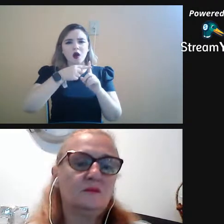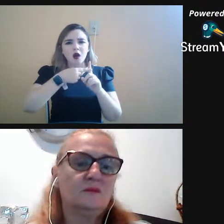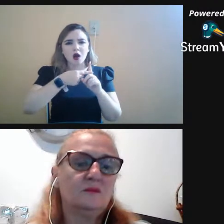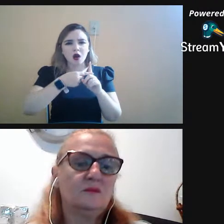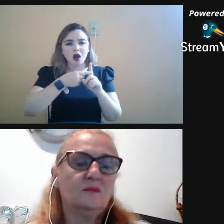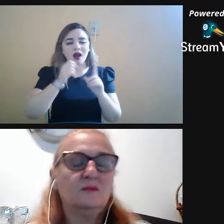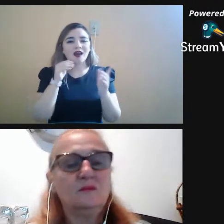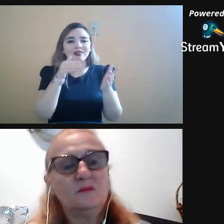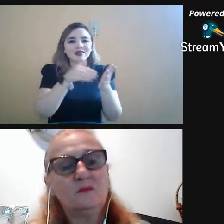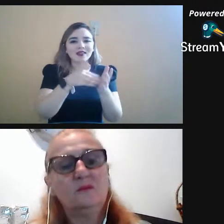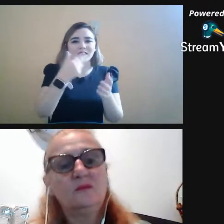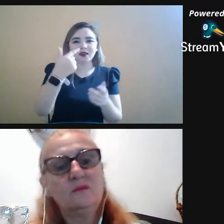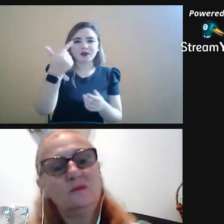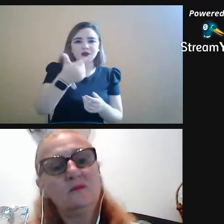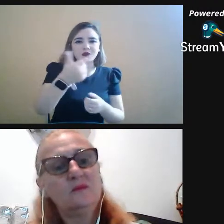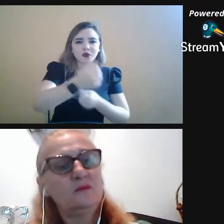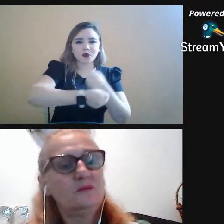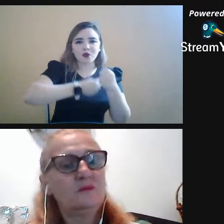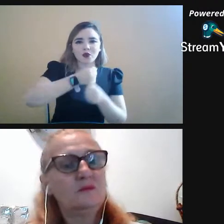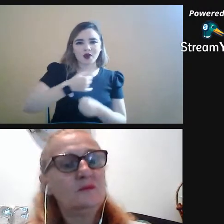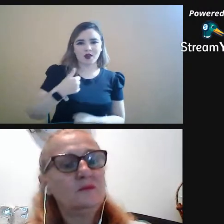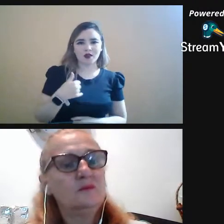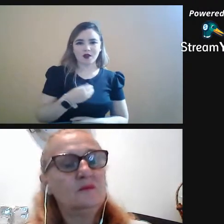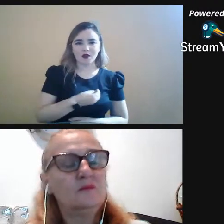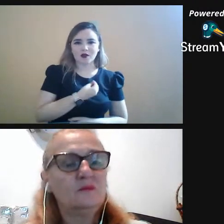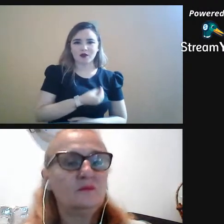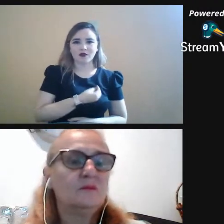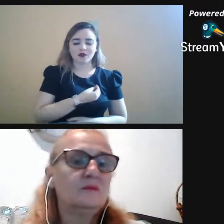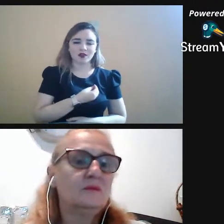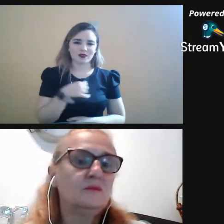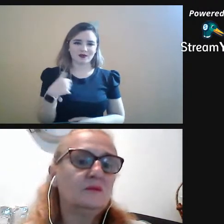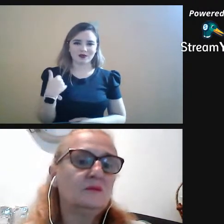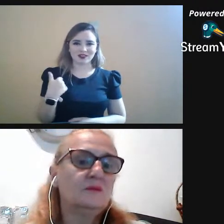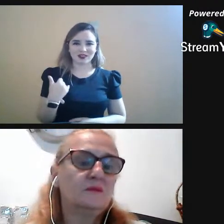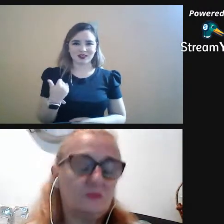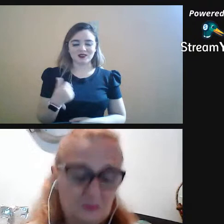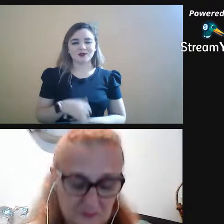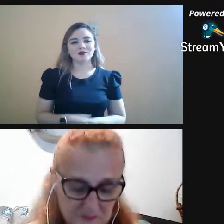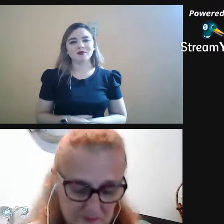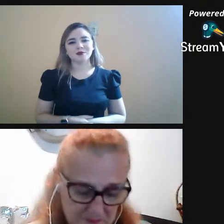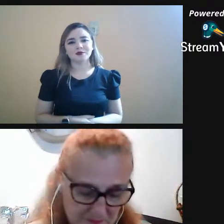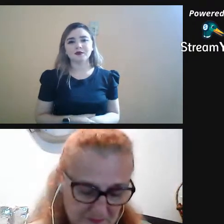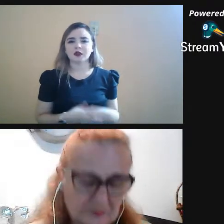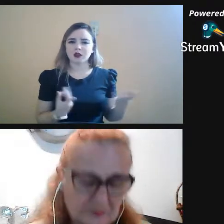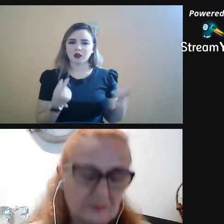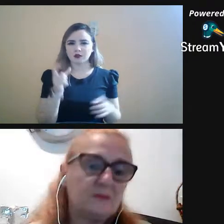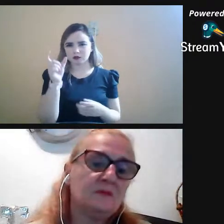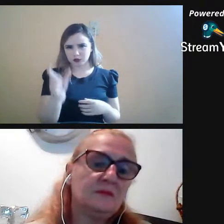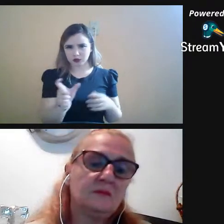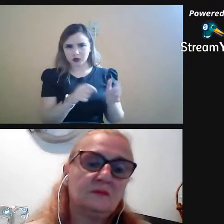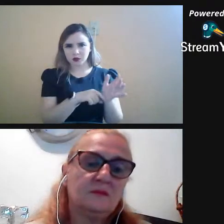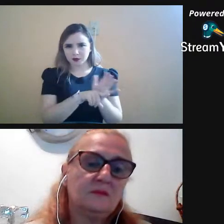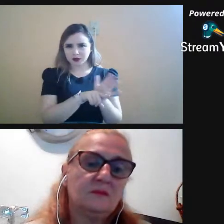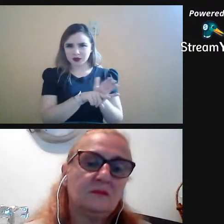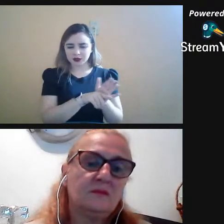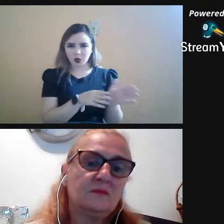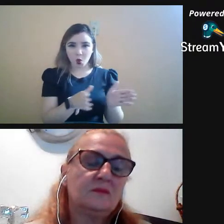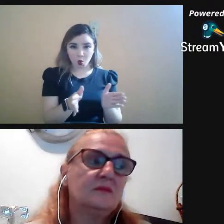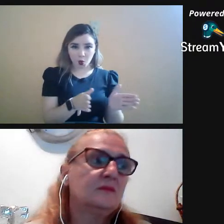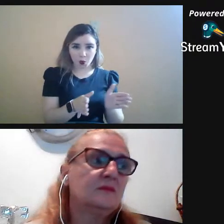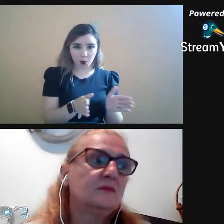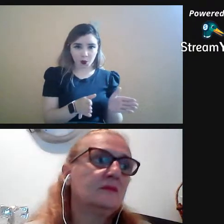vida. Segundo esse pesquisador, que é o Michel Odan, nesse período é quando